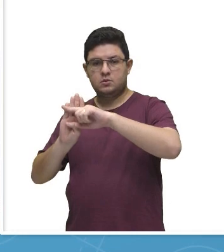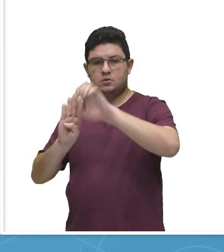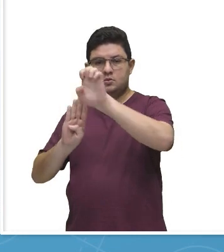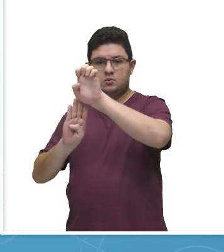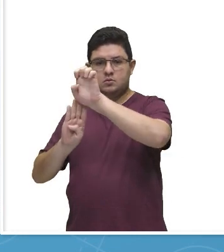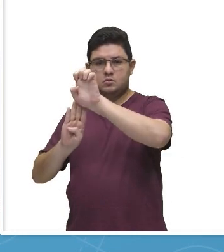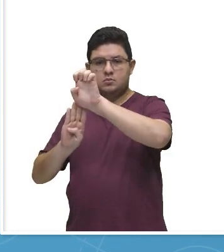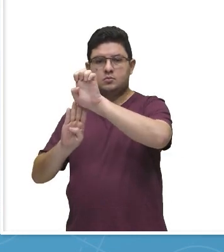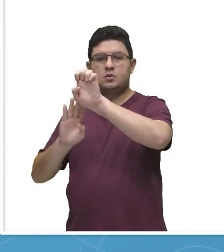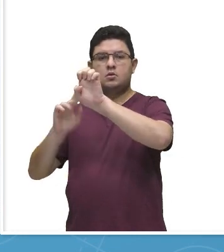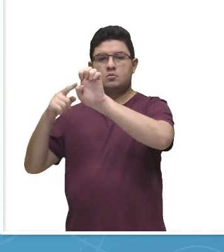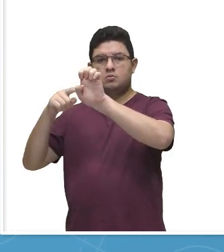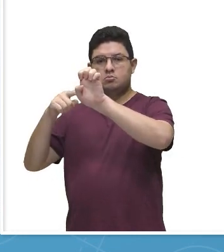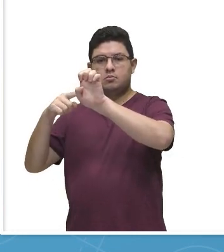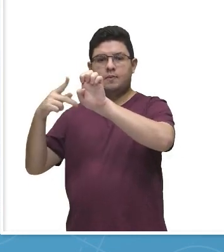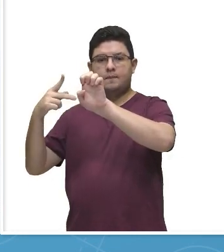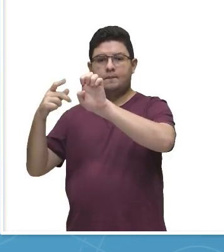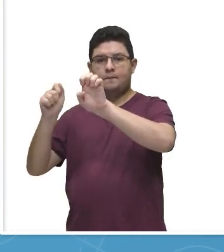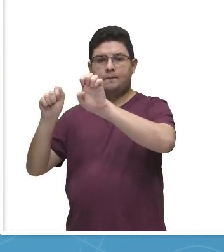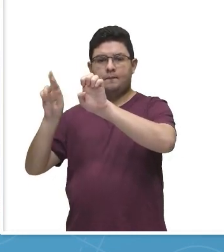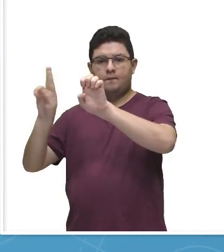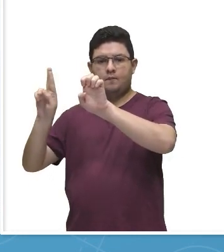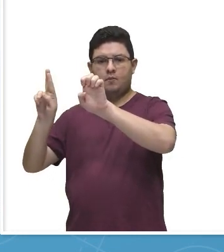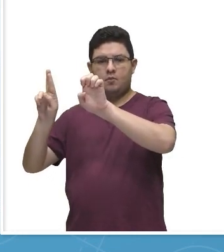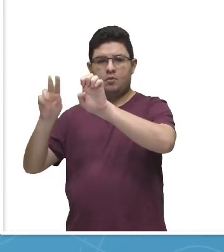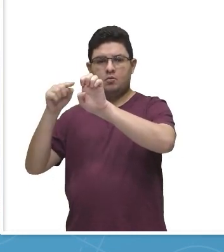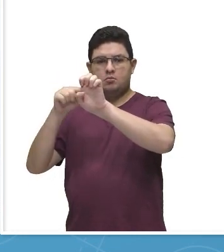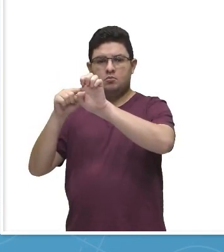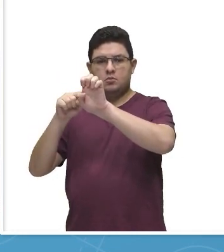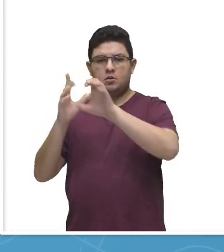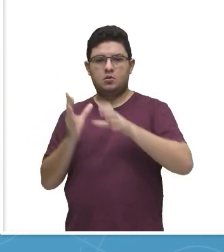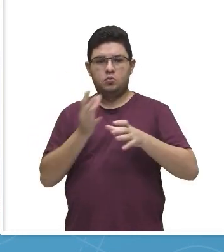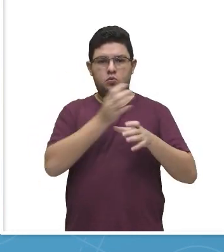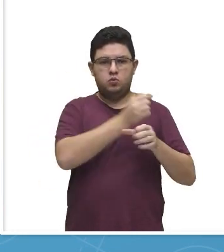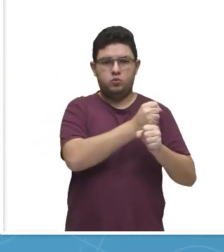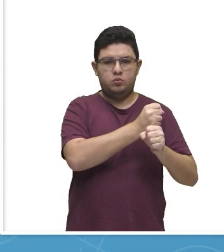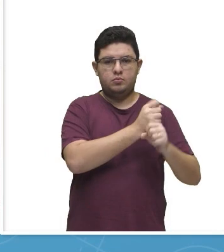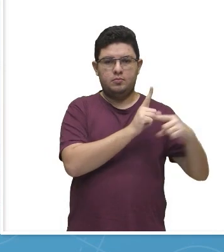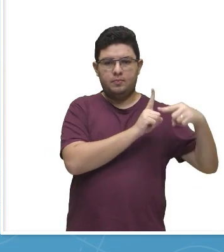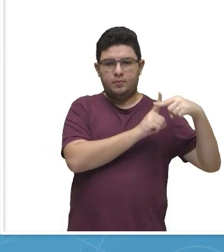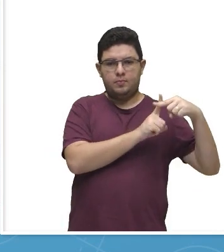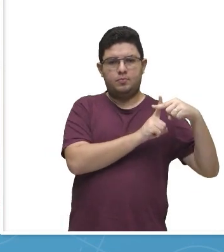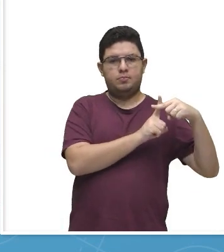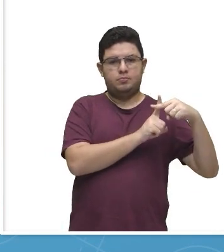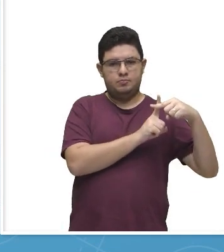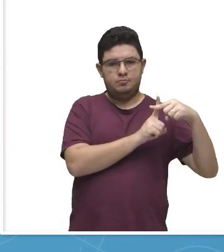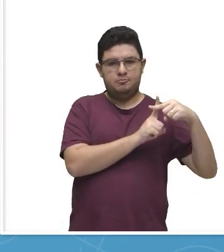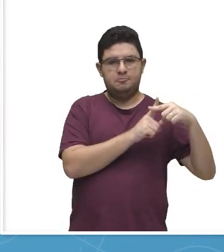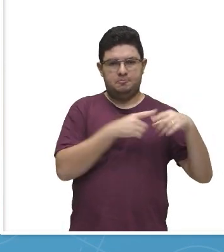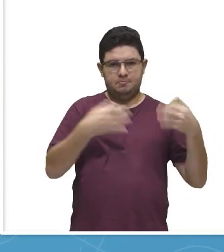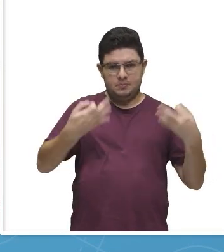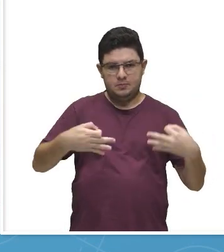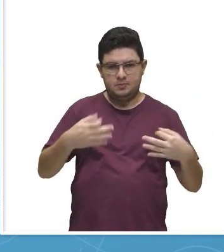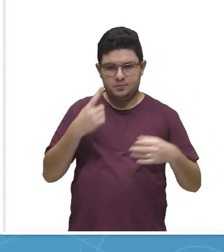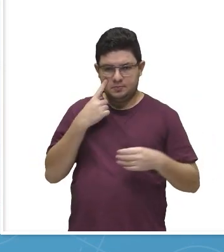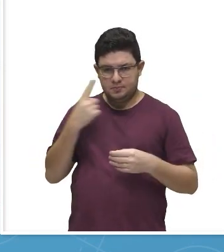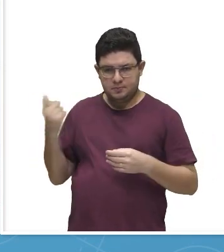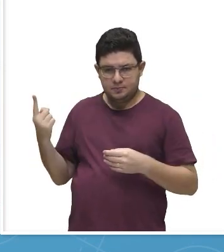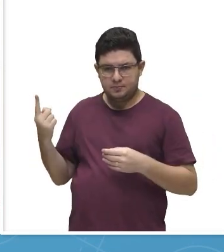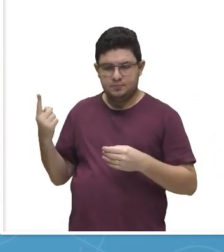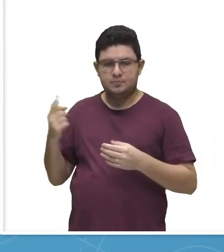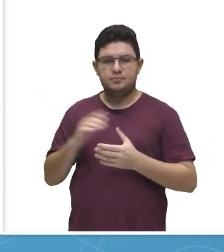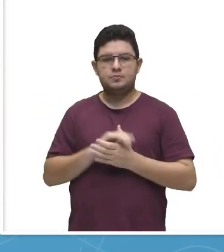caso, o resultado da potência é positiva. Correto? Essa é a primeira situação.